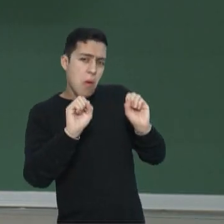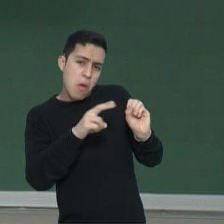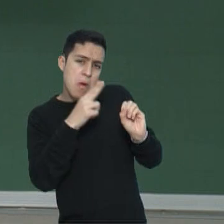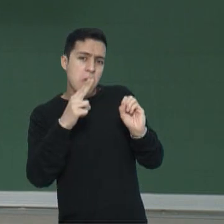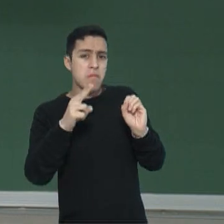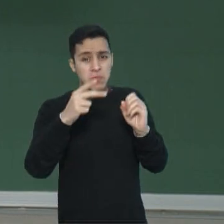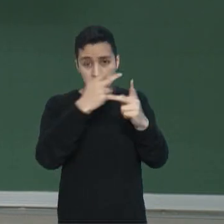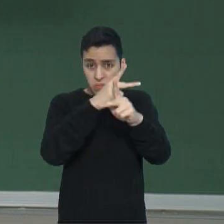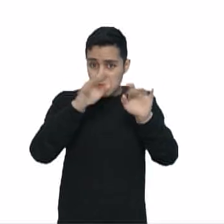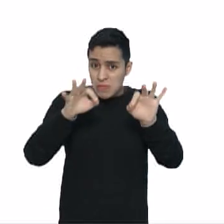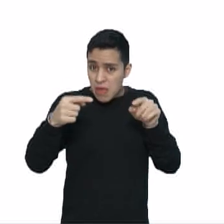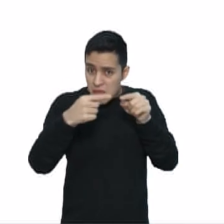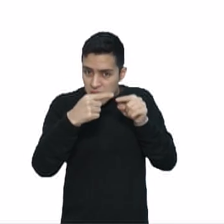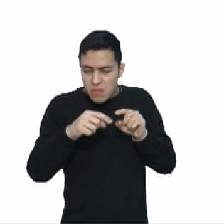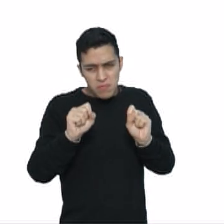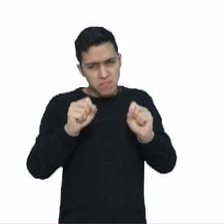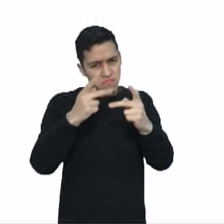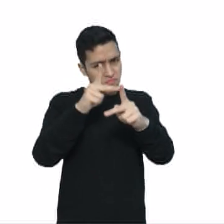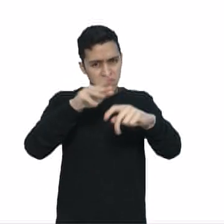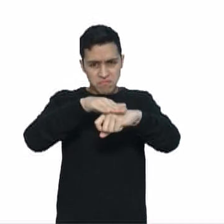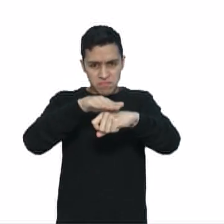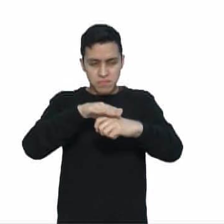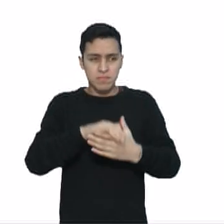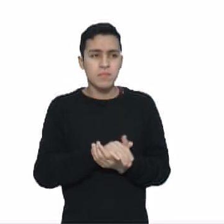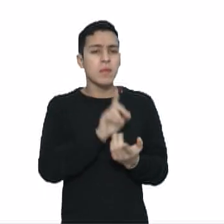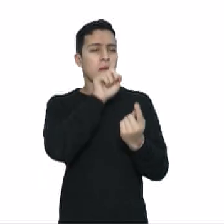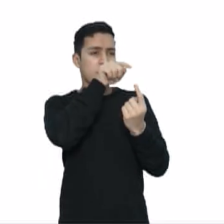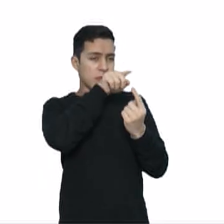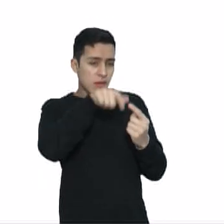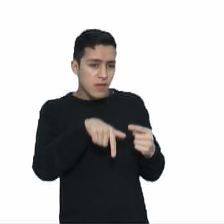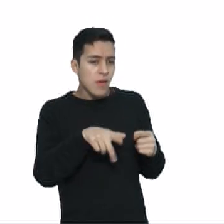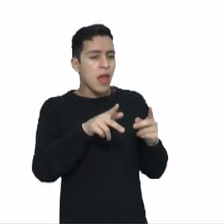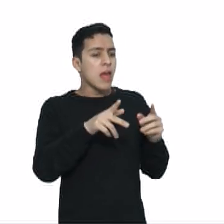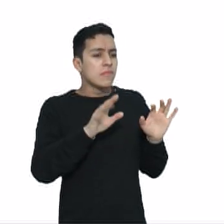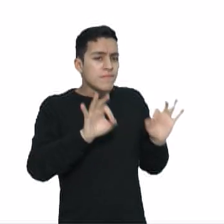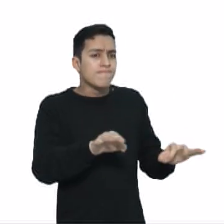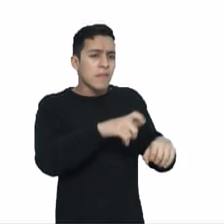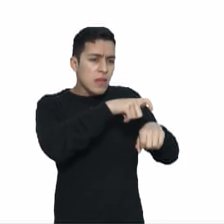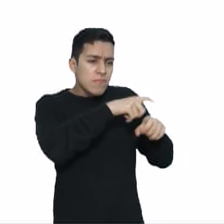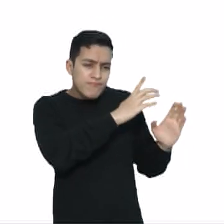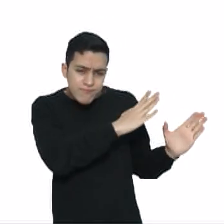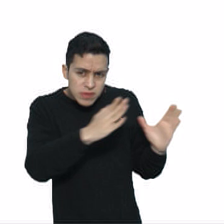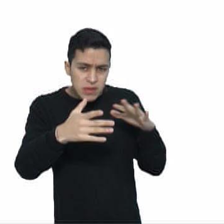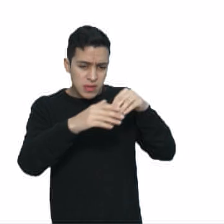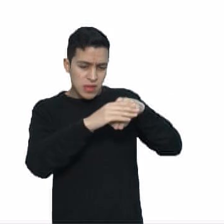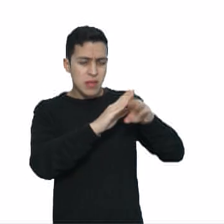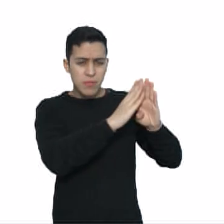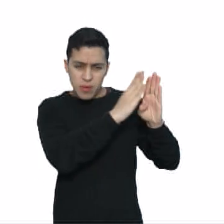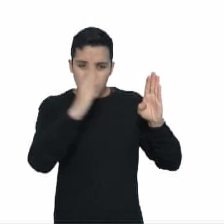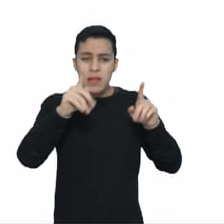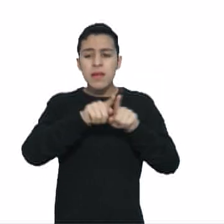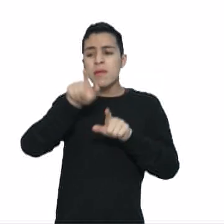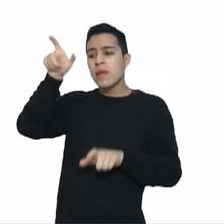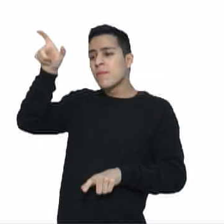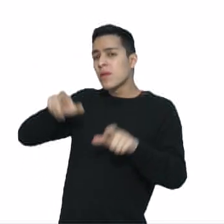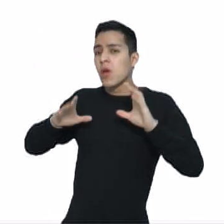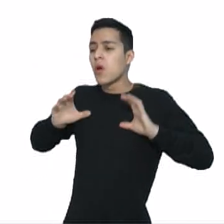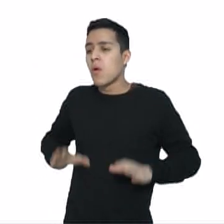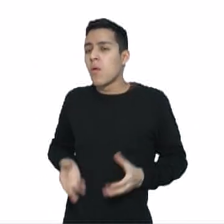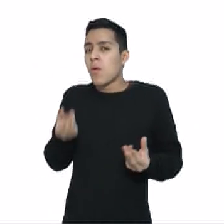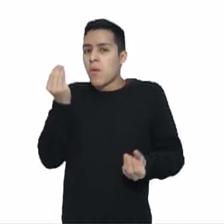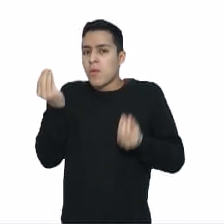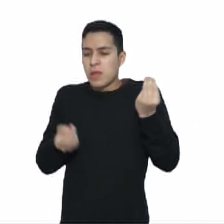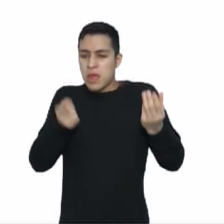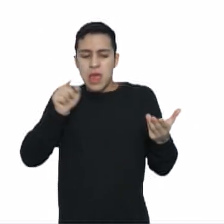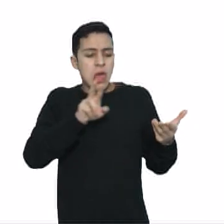Número 1. O objetivo é normatizar o funcionamento da biblioteca e a conduta dos seus usuários diante do